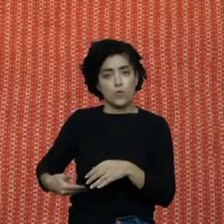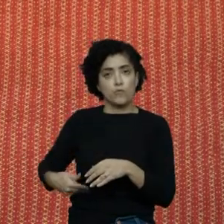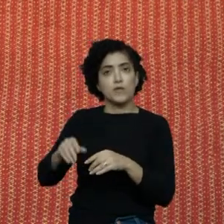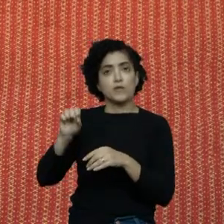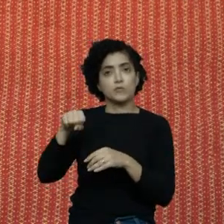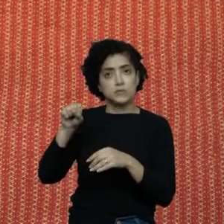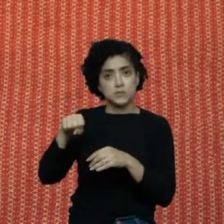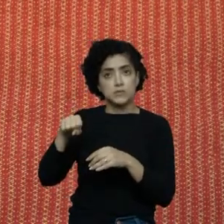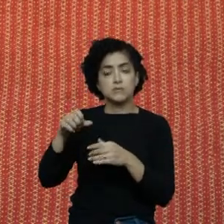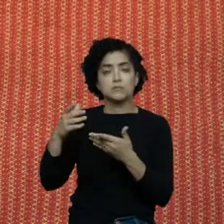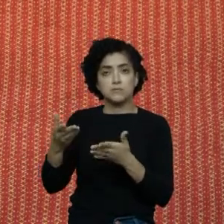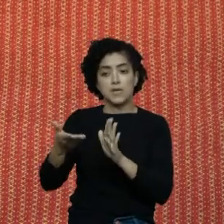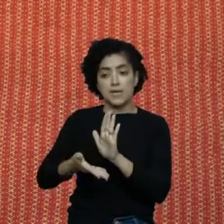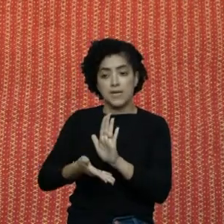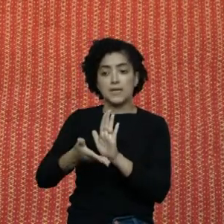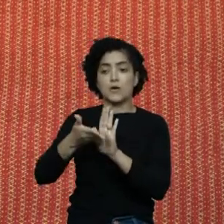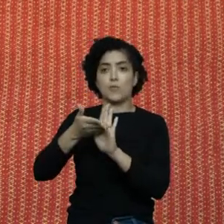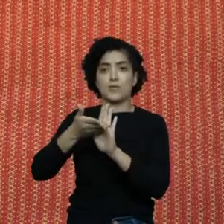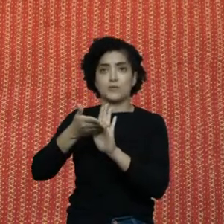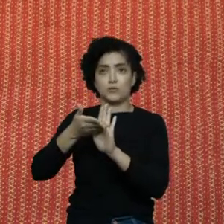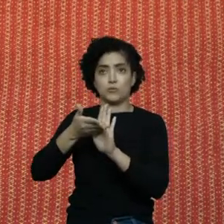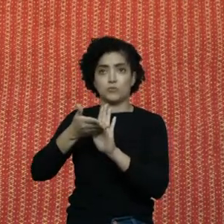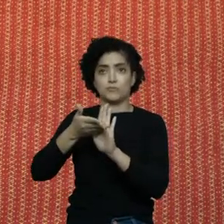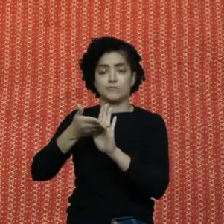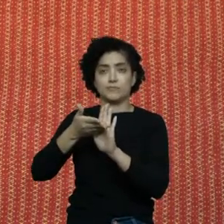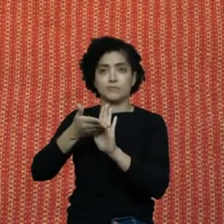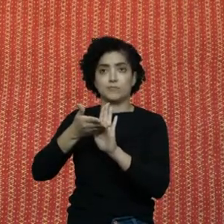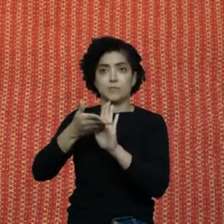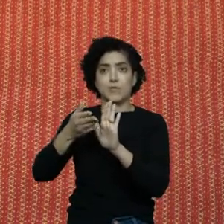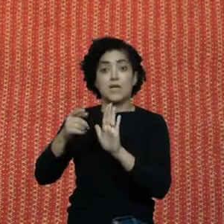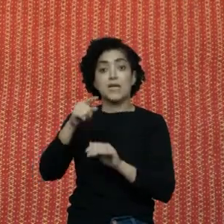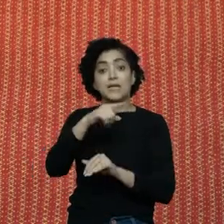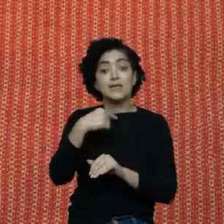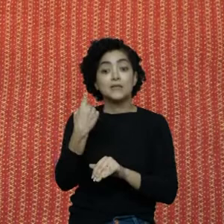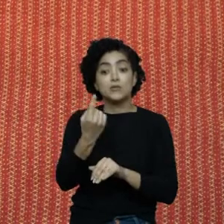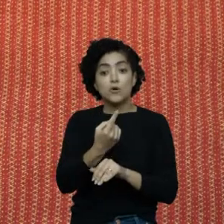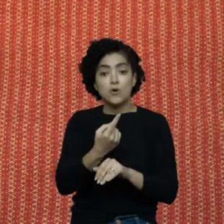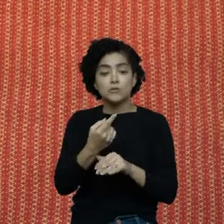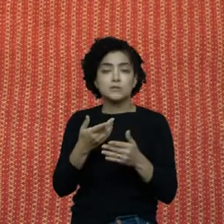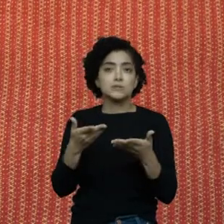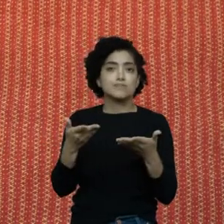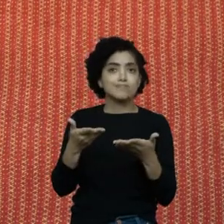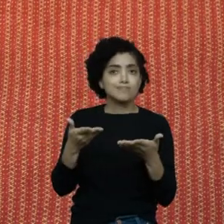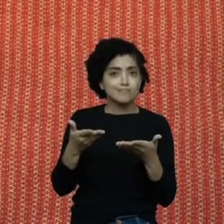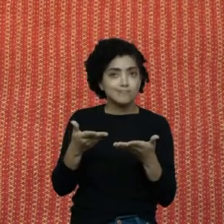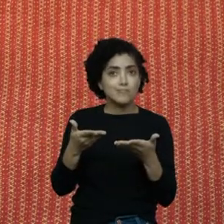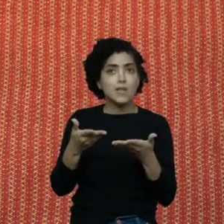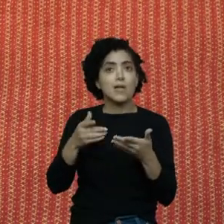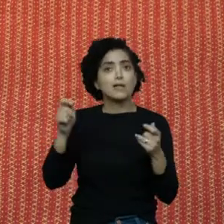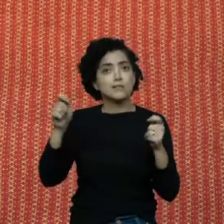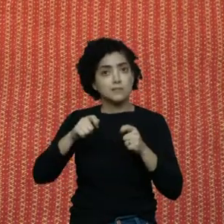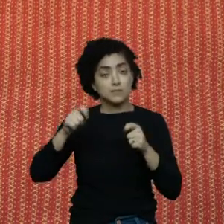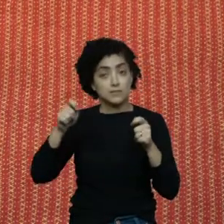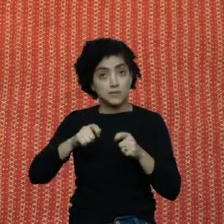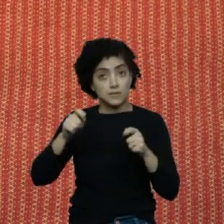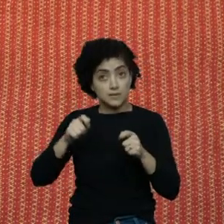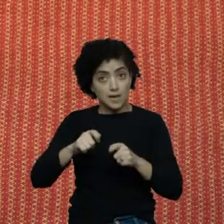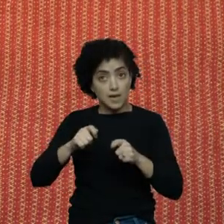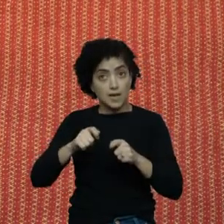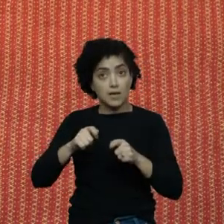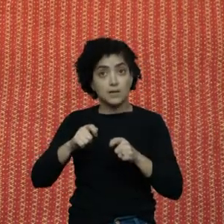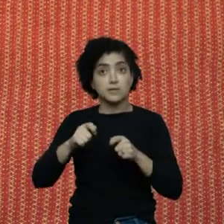governo causou o aumento de Carga Tributária E nós agora temos a oportunidade de